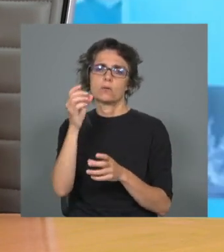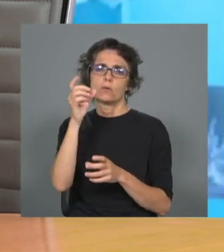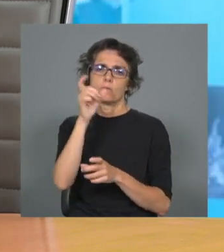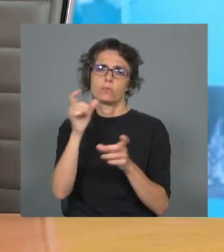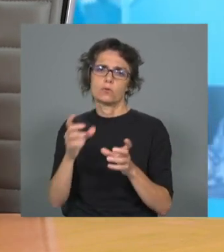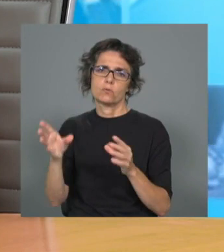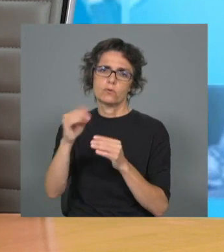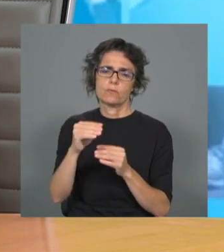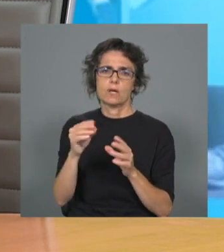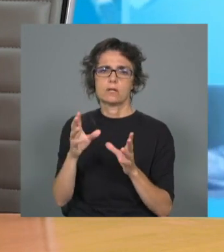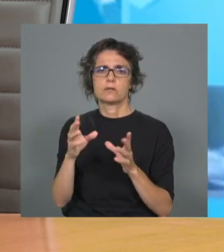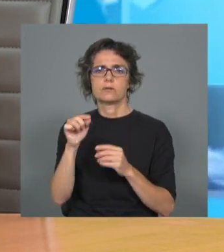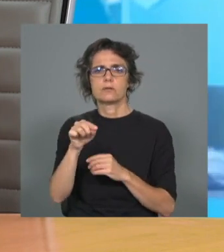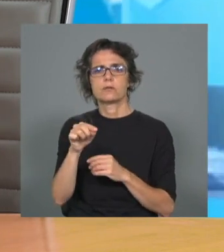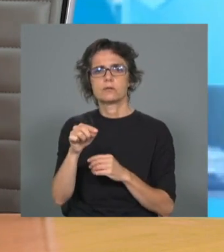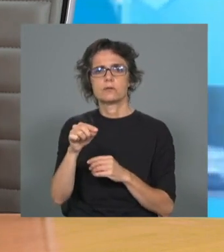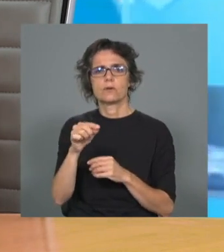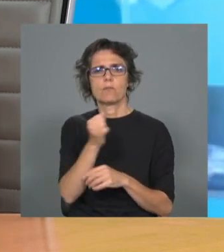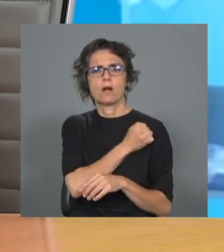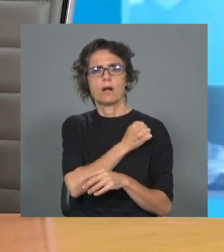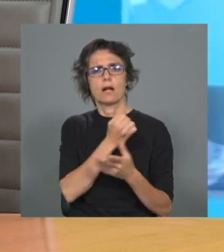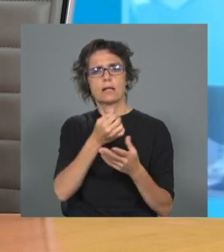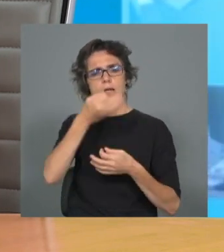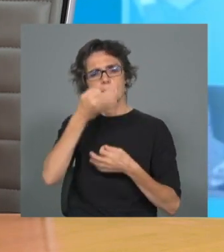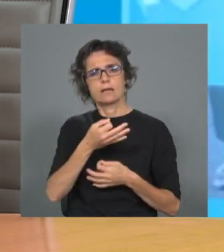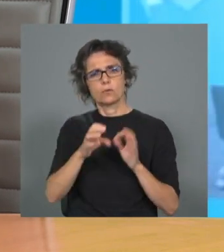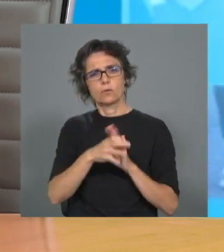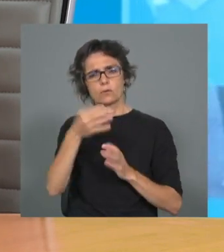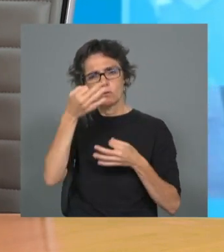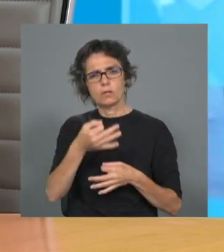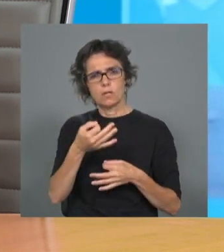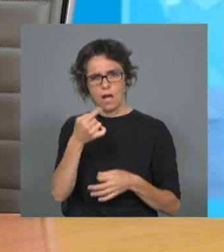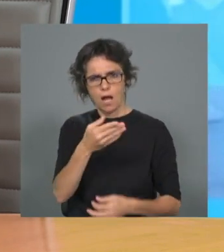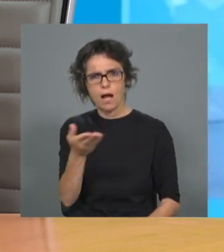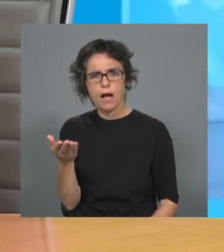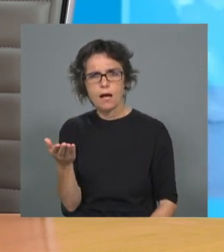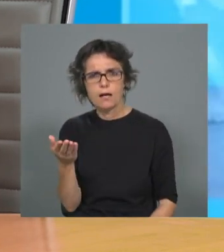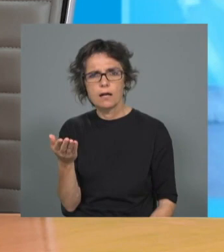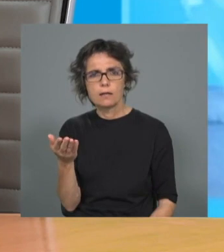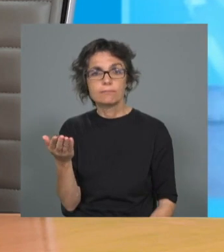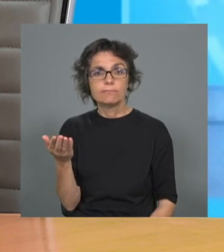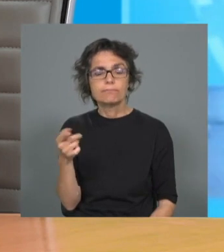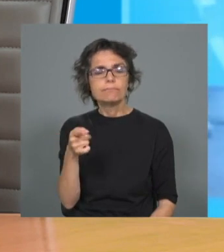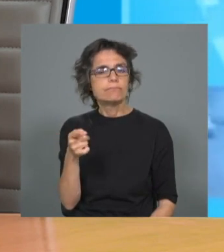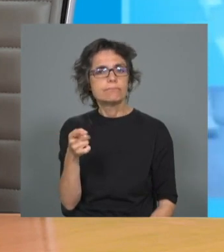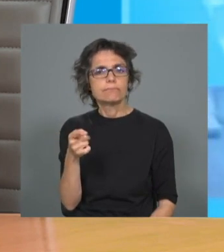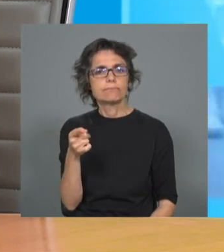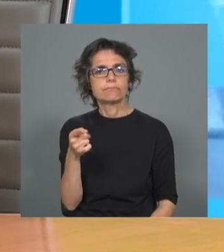direito a uma habitação e uma habitação digna e com condições, por vezes é um fator